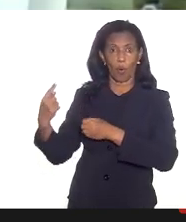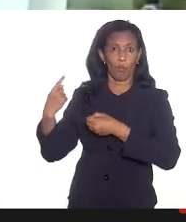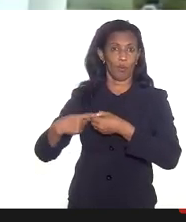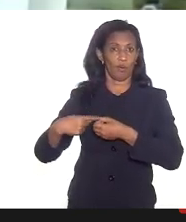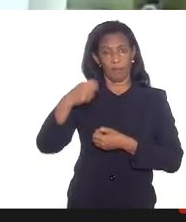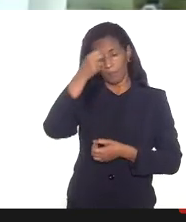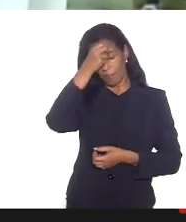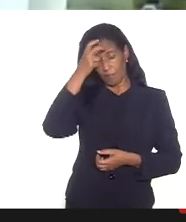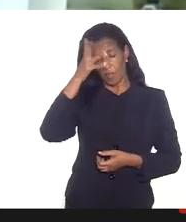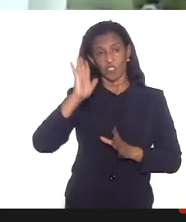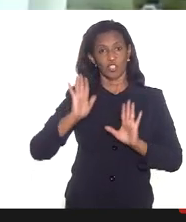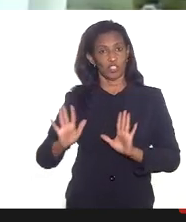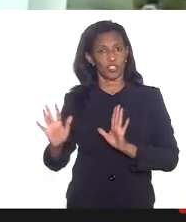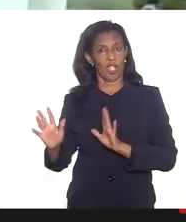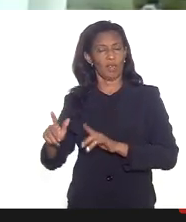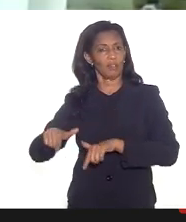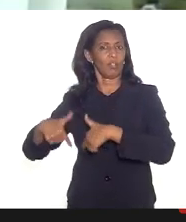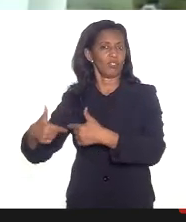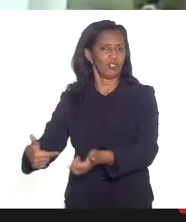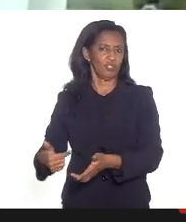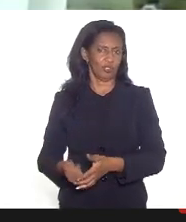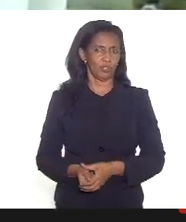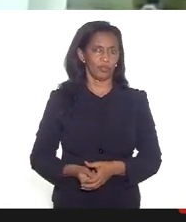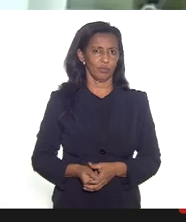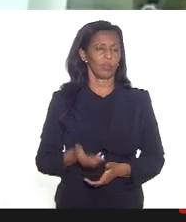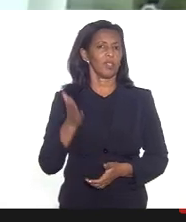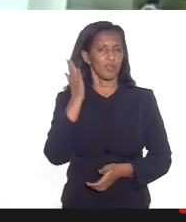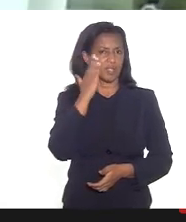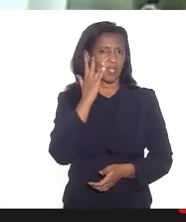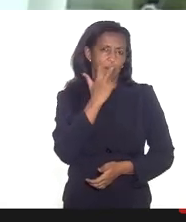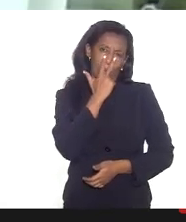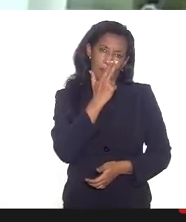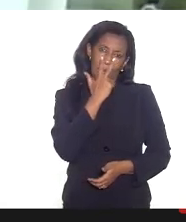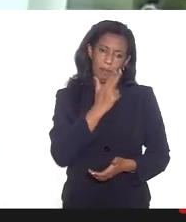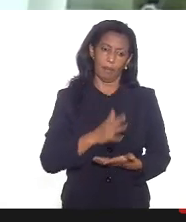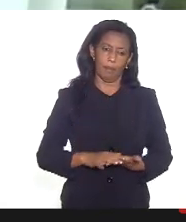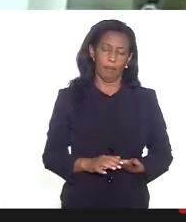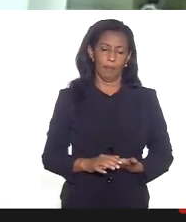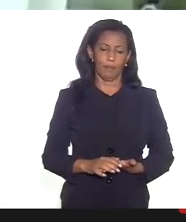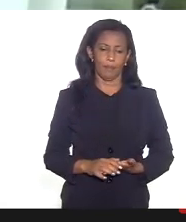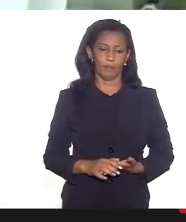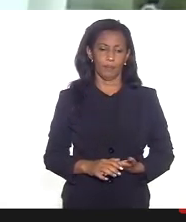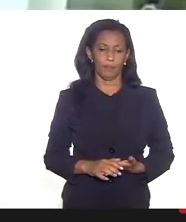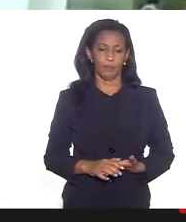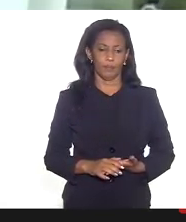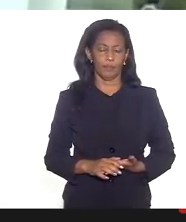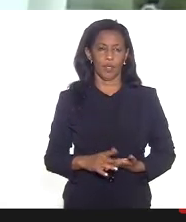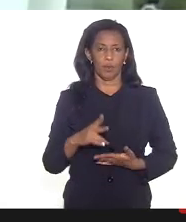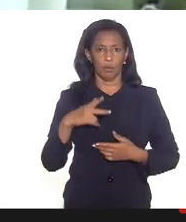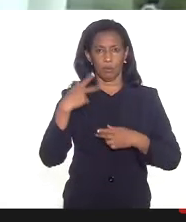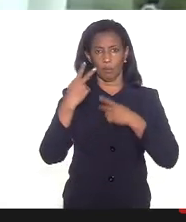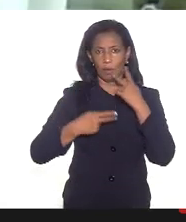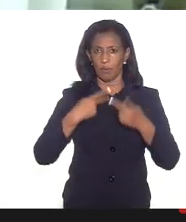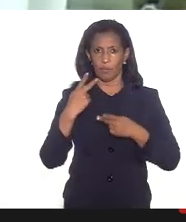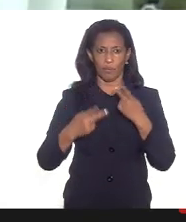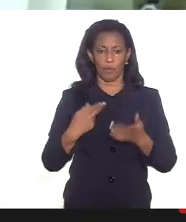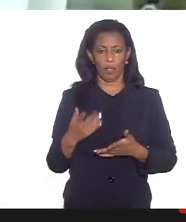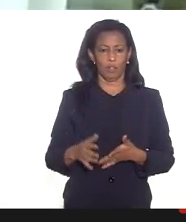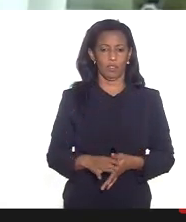Vasco municípios e os estados estão fazendo eu sei que parece uma uma a fala assim